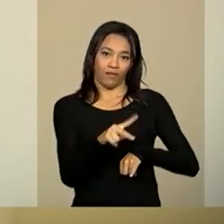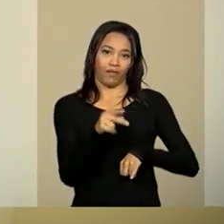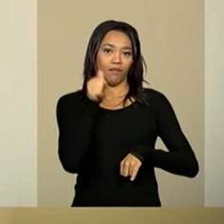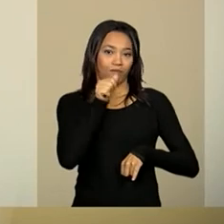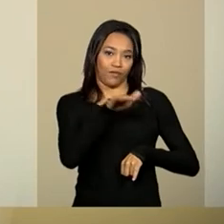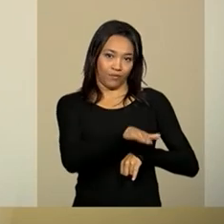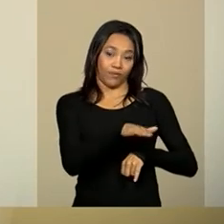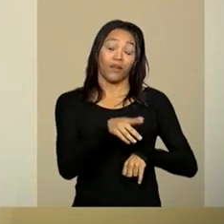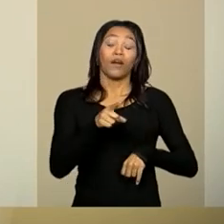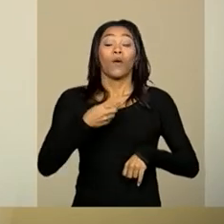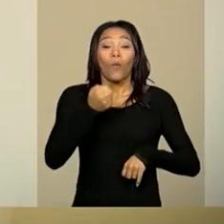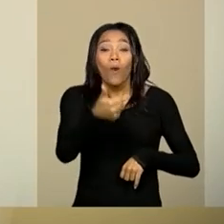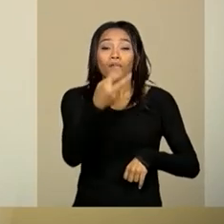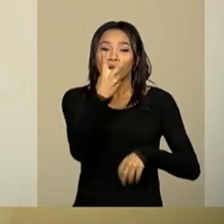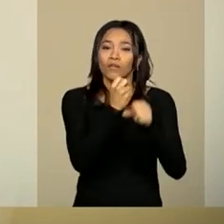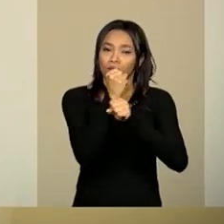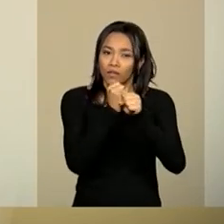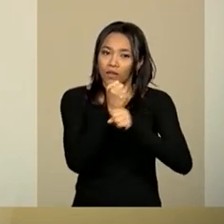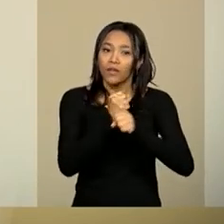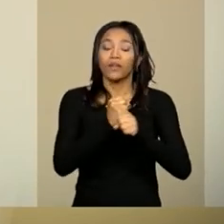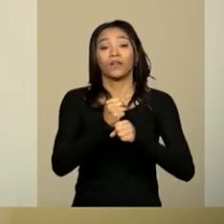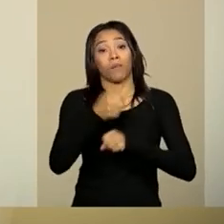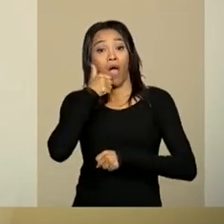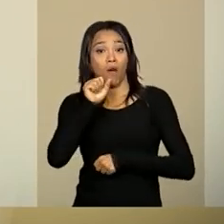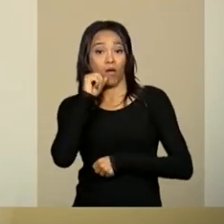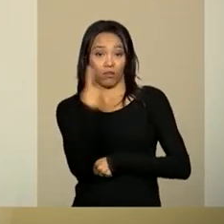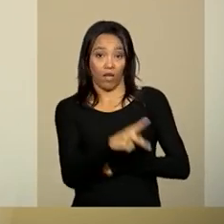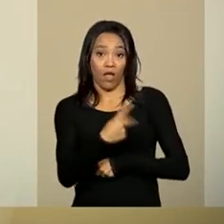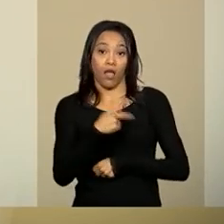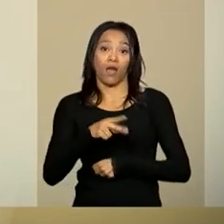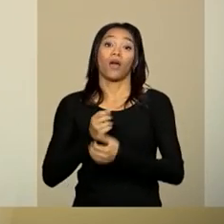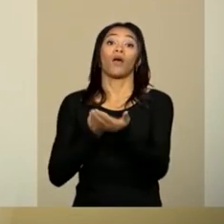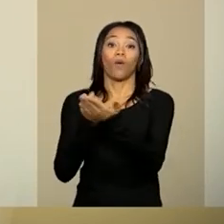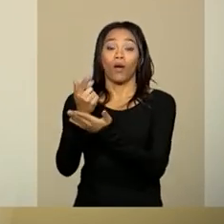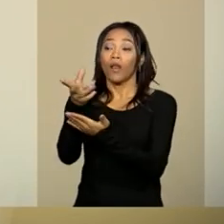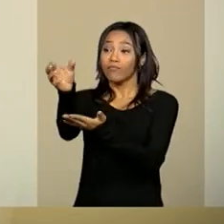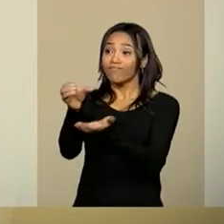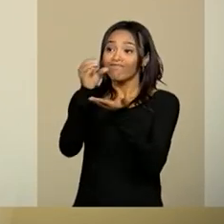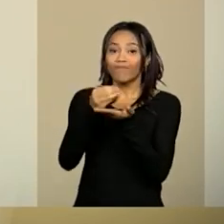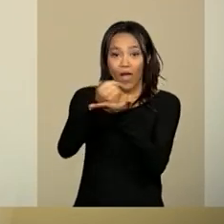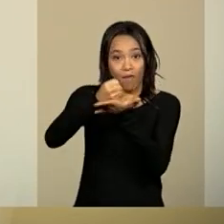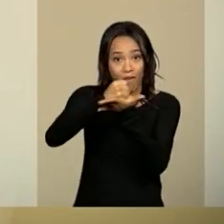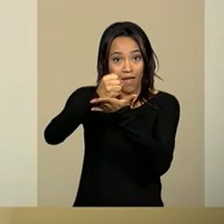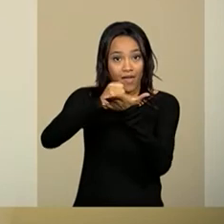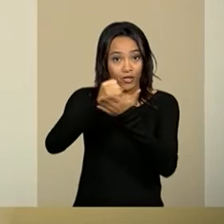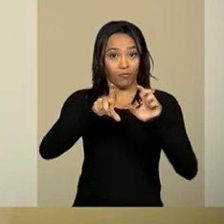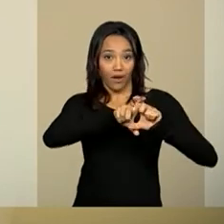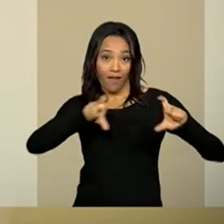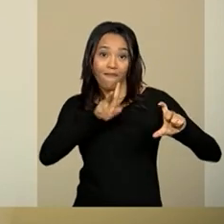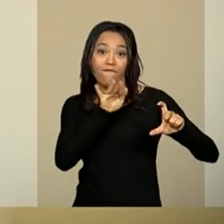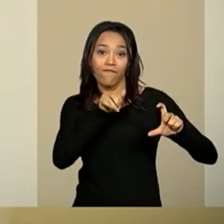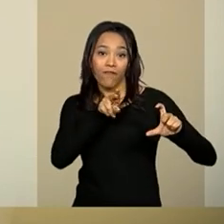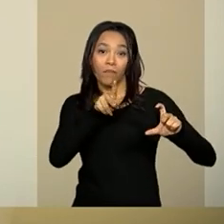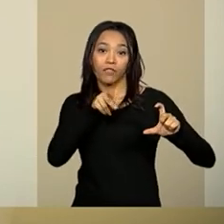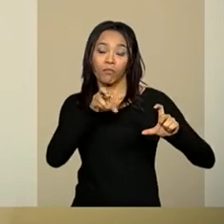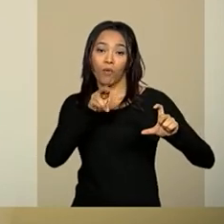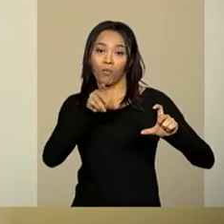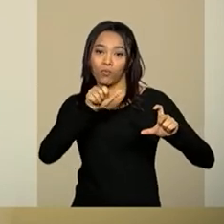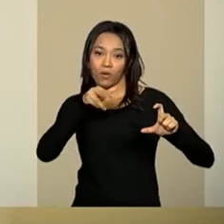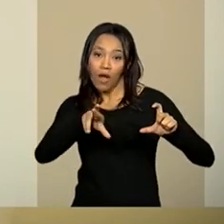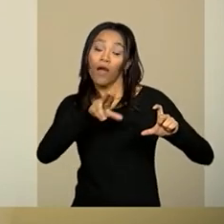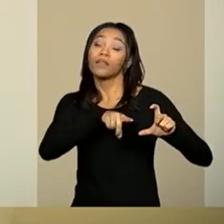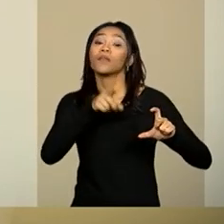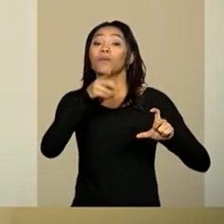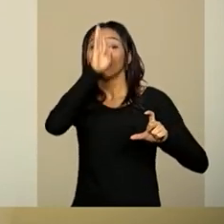há quase dois anos a dona Rosângela Retiro medicamento pelo Farmácia Popular segundo a dona Rosângela com o remédio